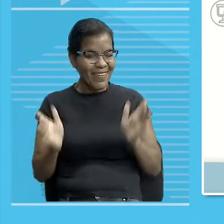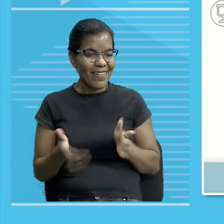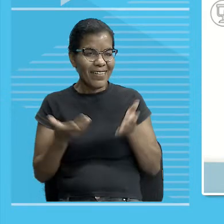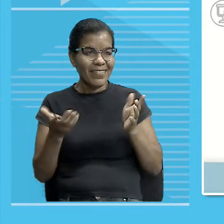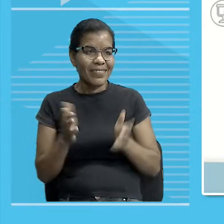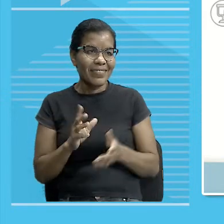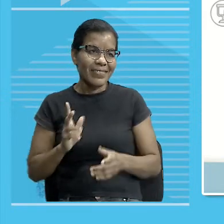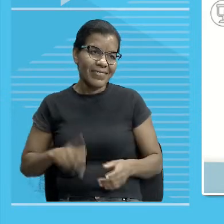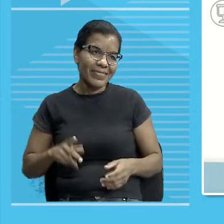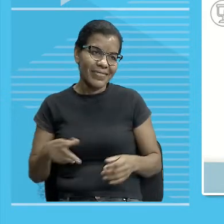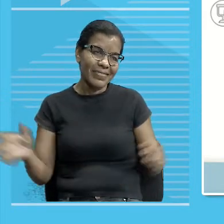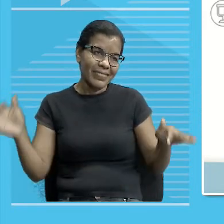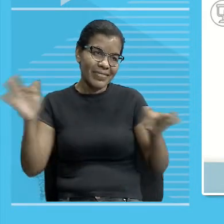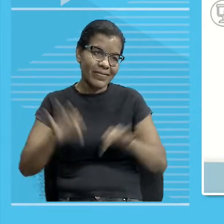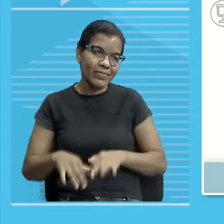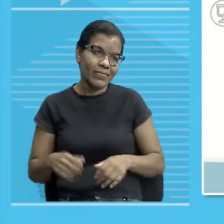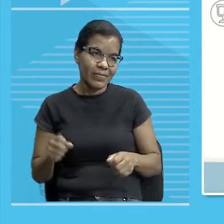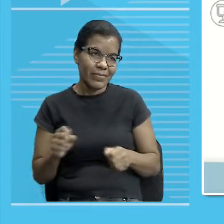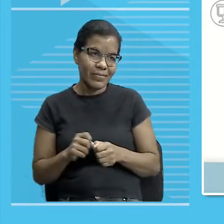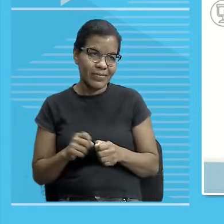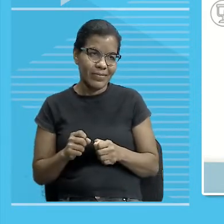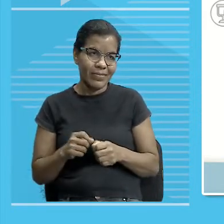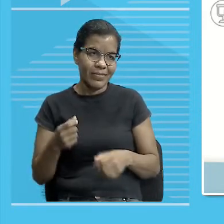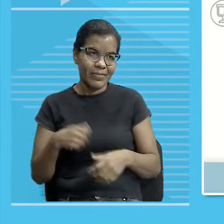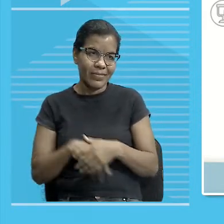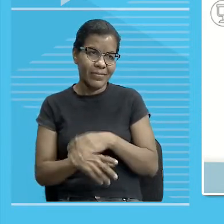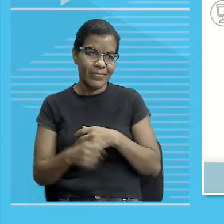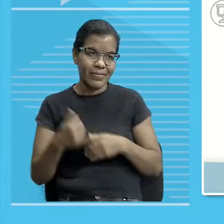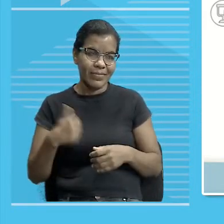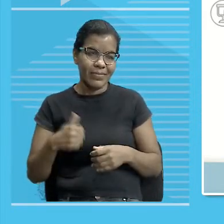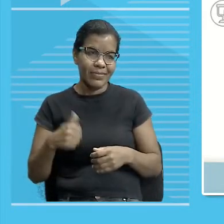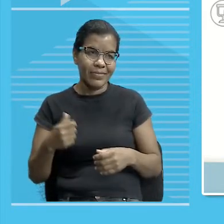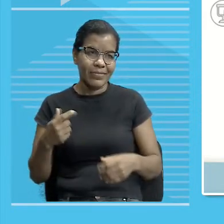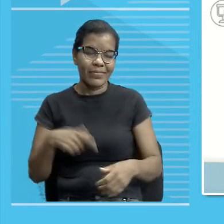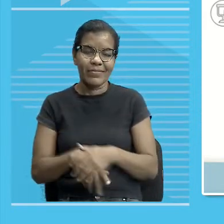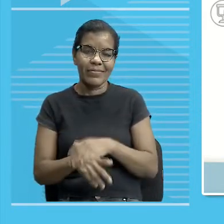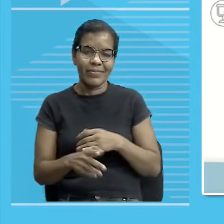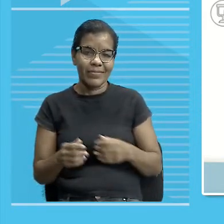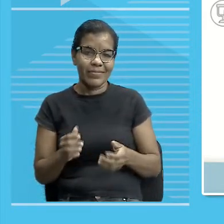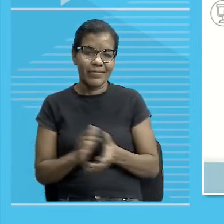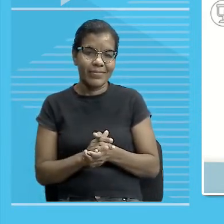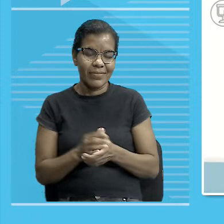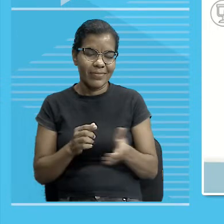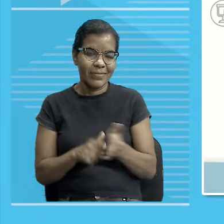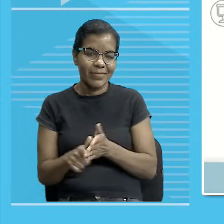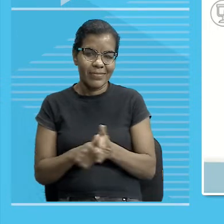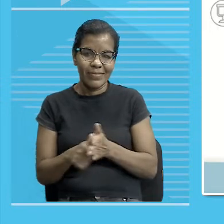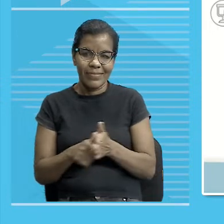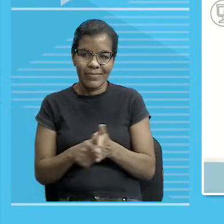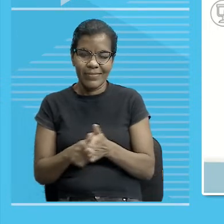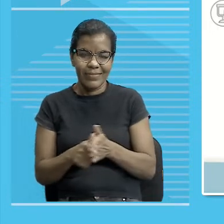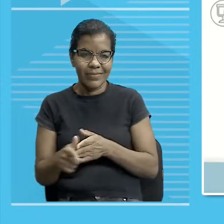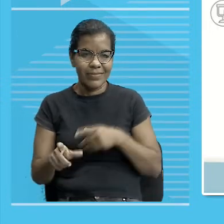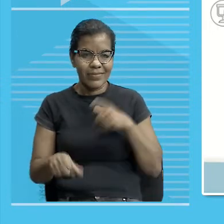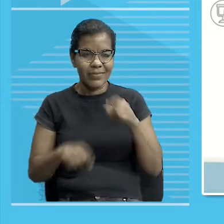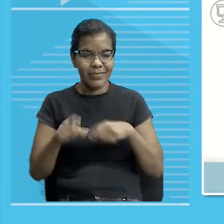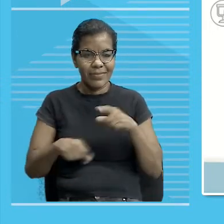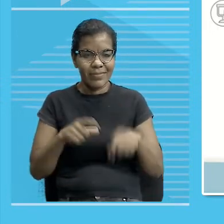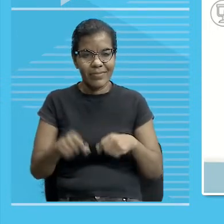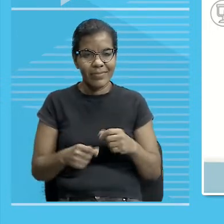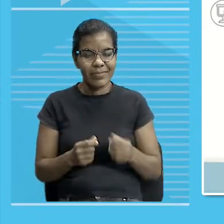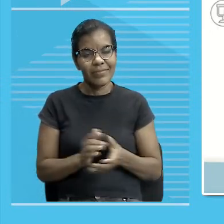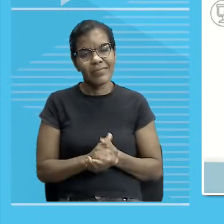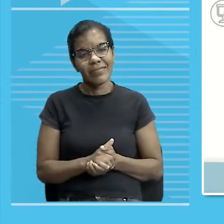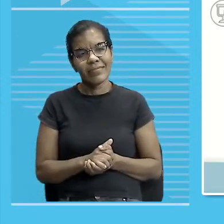Sempre que eu termino, a gente faz questões, galera. Então, tá aí já a primeira na tela. Olha só. Analise as alternativas abaixo e marque